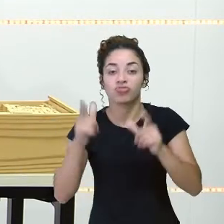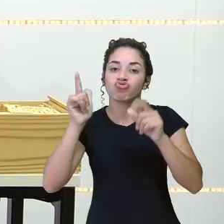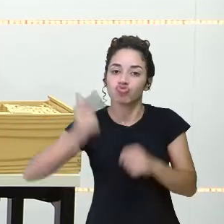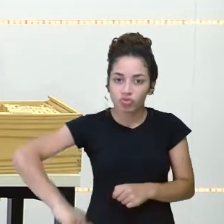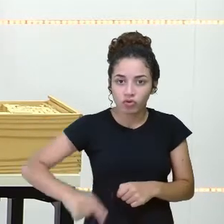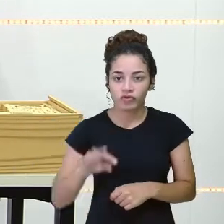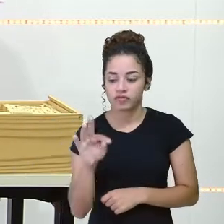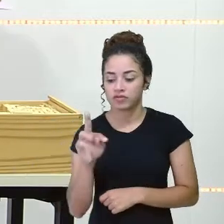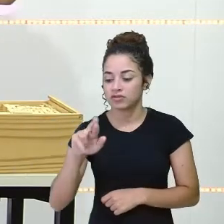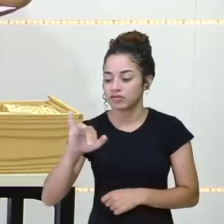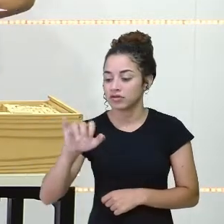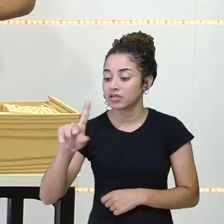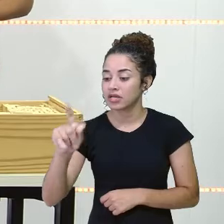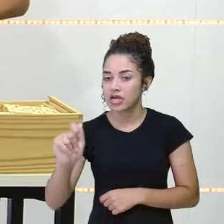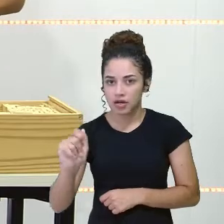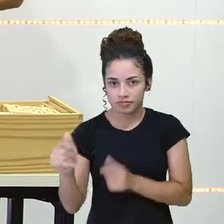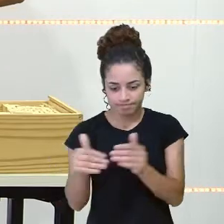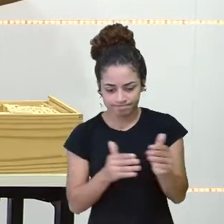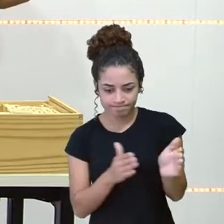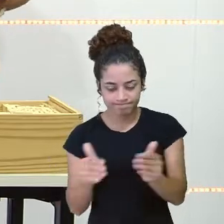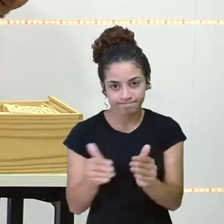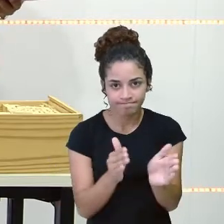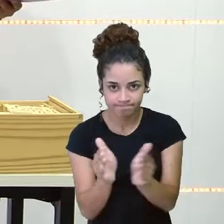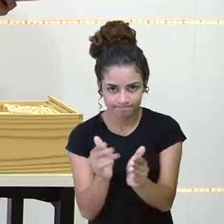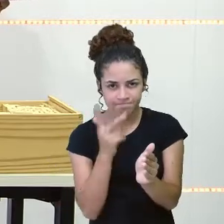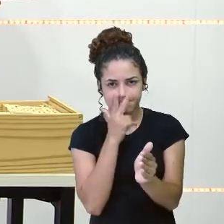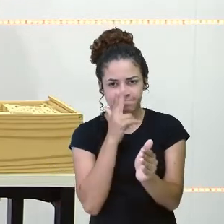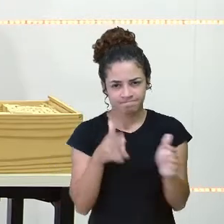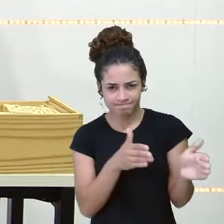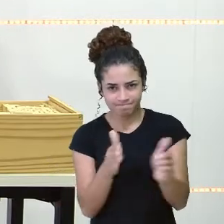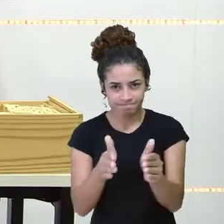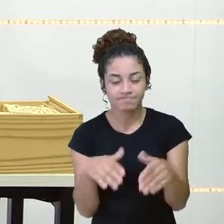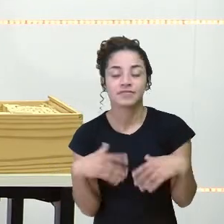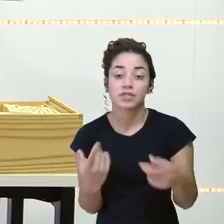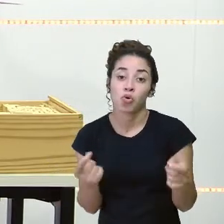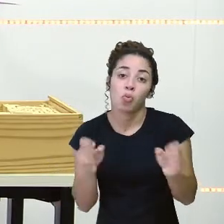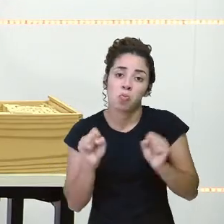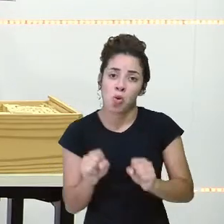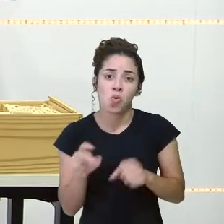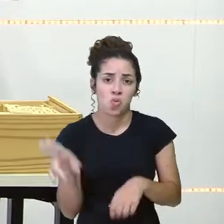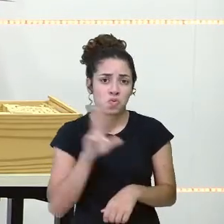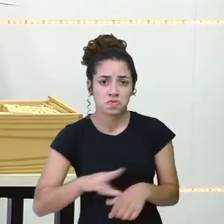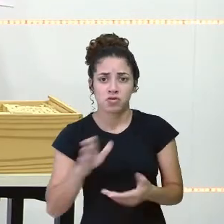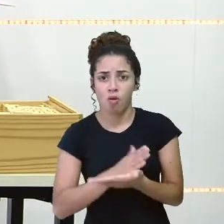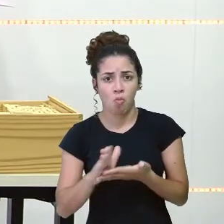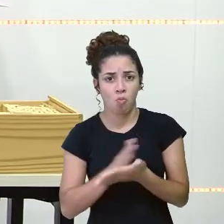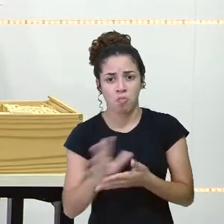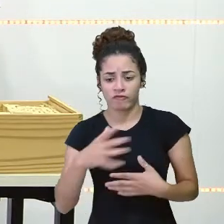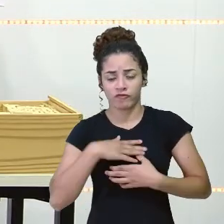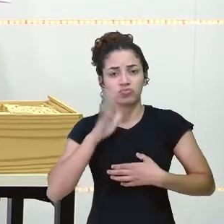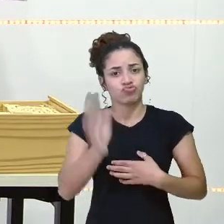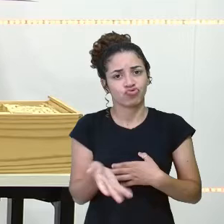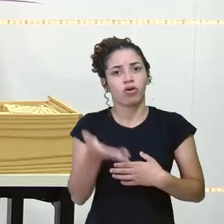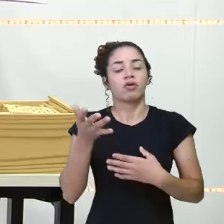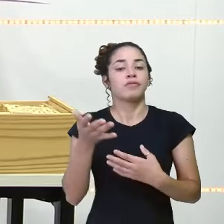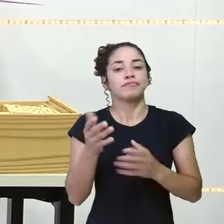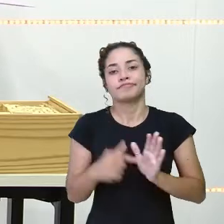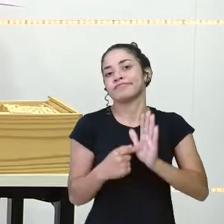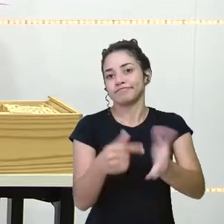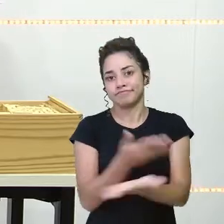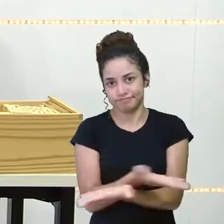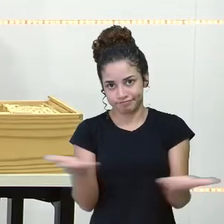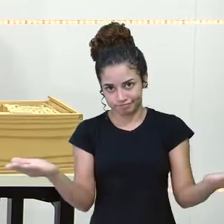trilha, só que aqui a gente pode usar uma daquelas formas que eu mostrei para vocês no início agora da